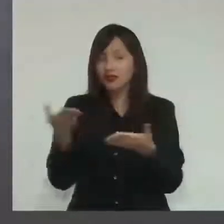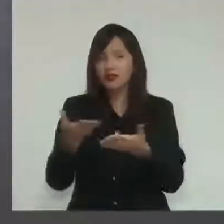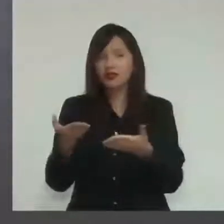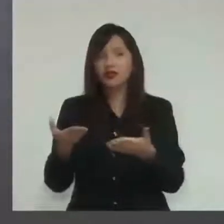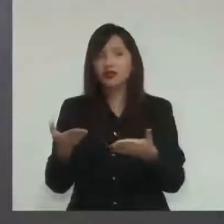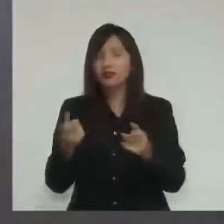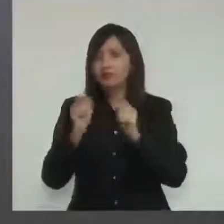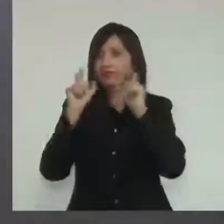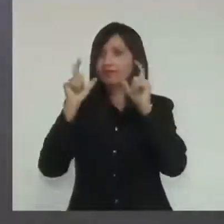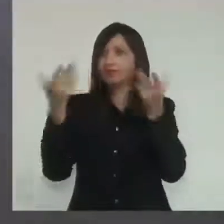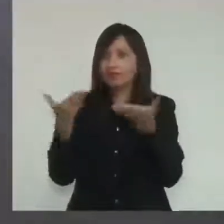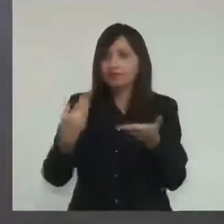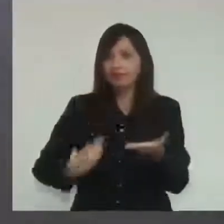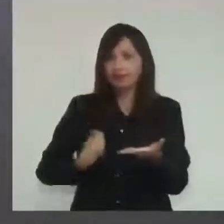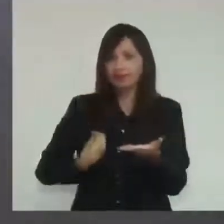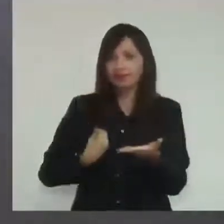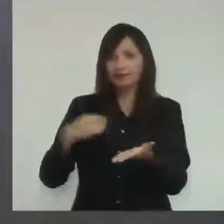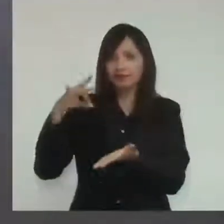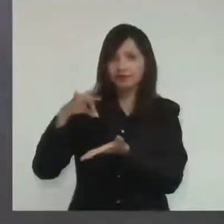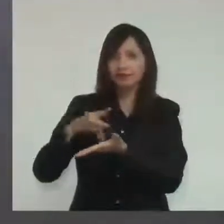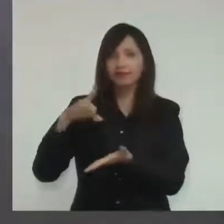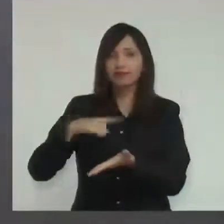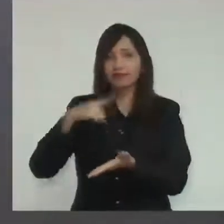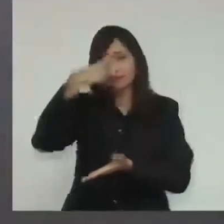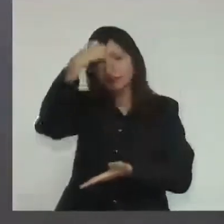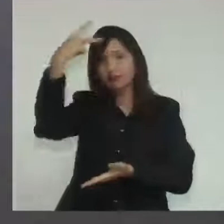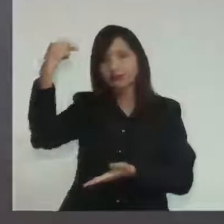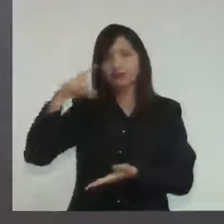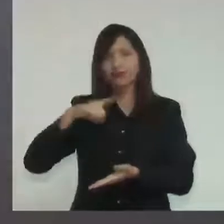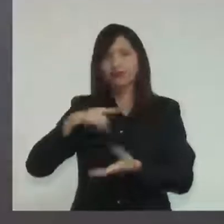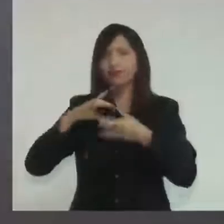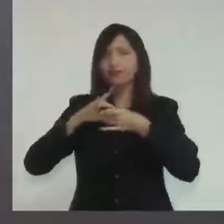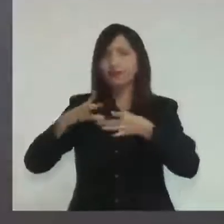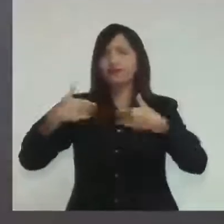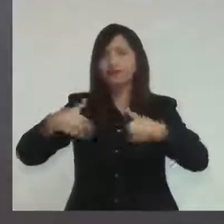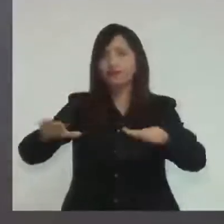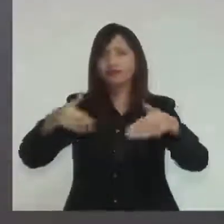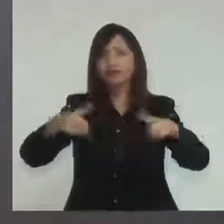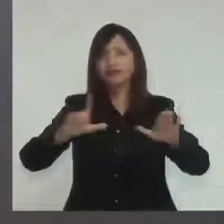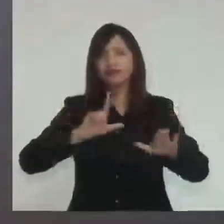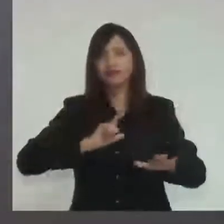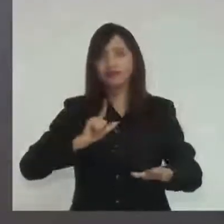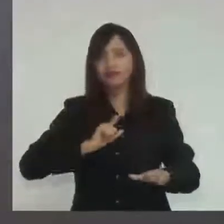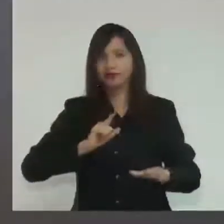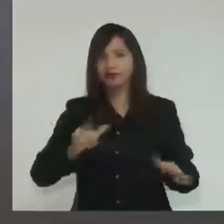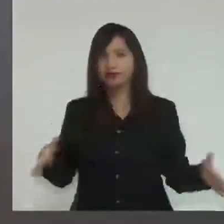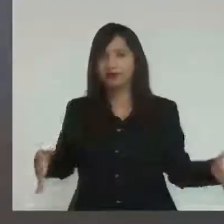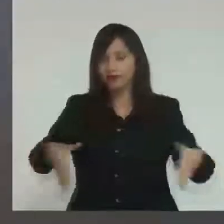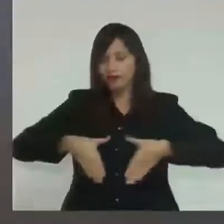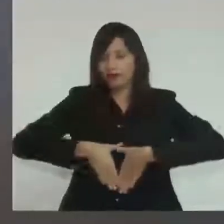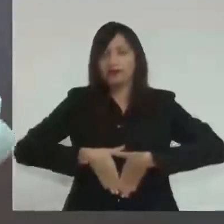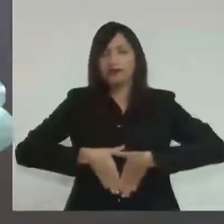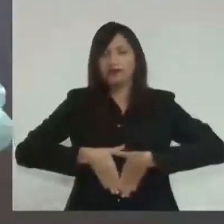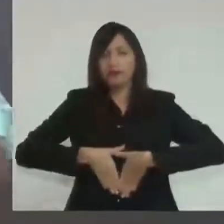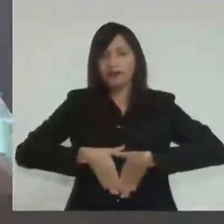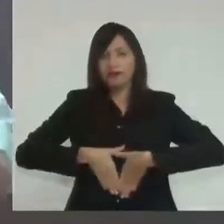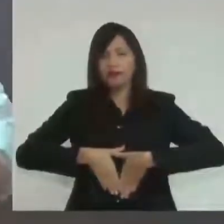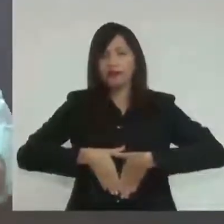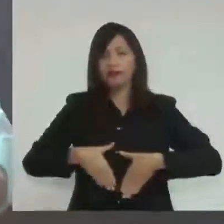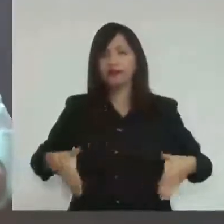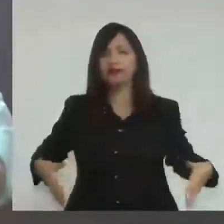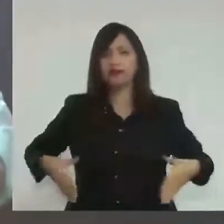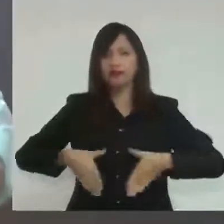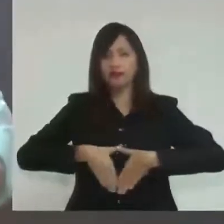realidade. Né? Uma prefeitura que deixa os guardas vulneráveis com coletes, são os trabalhadores da segurança,